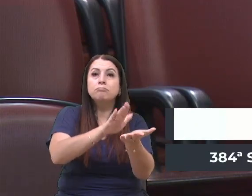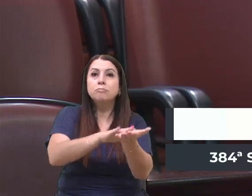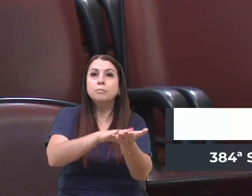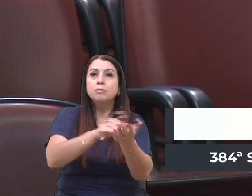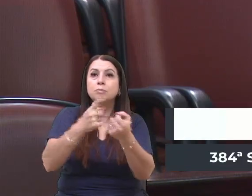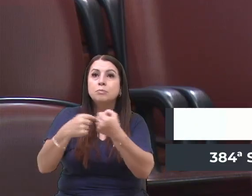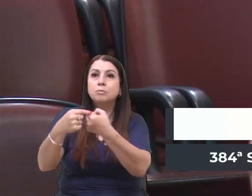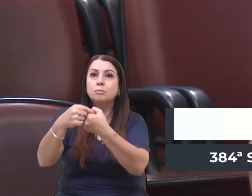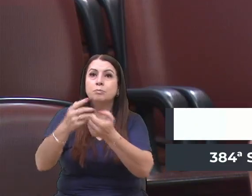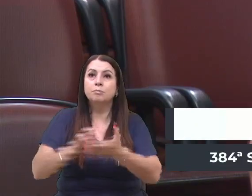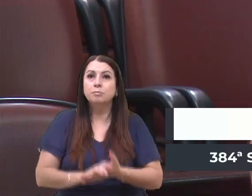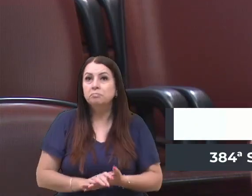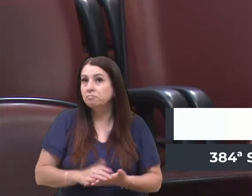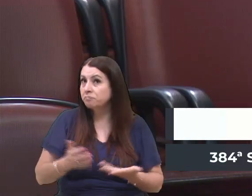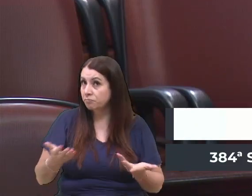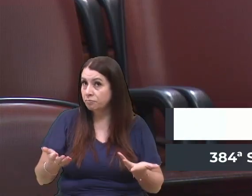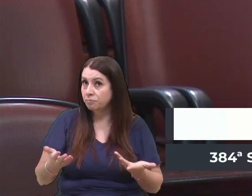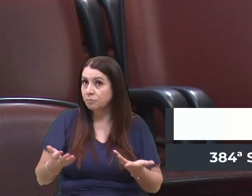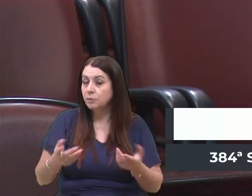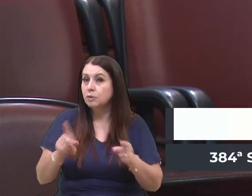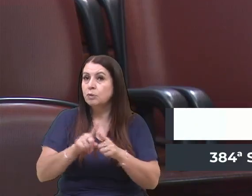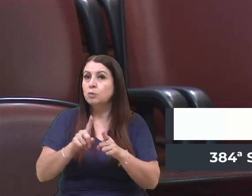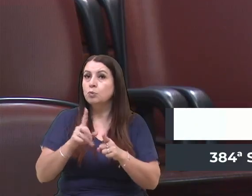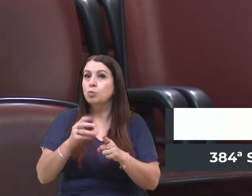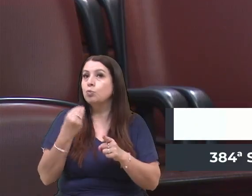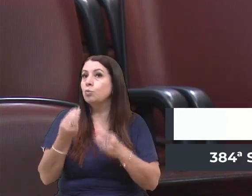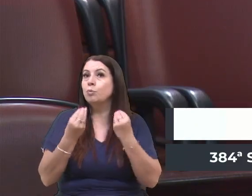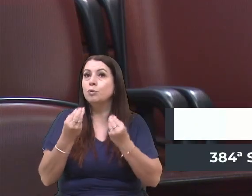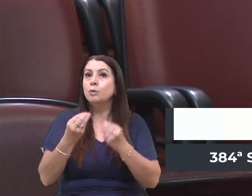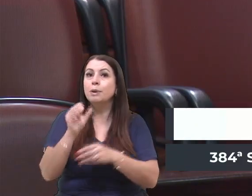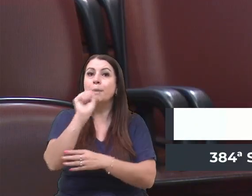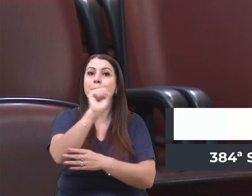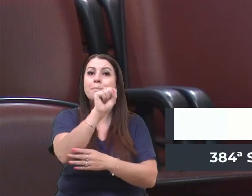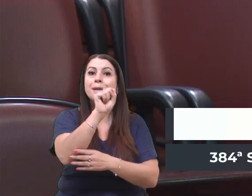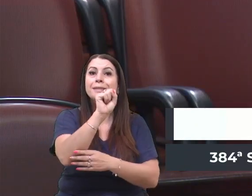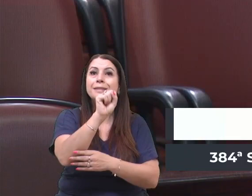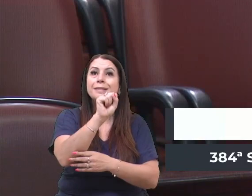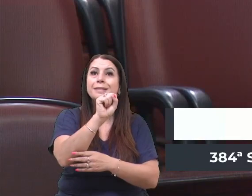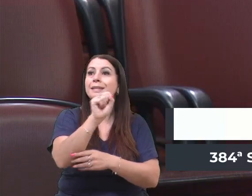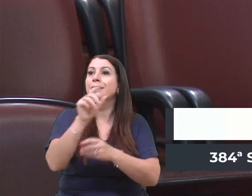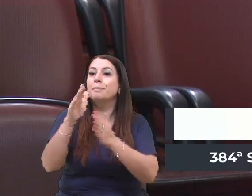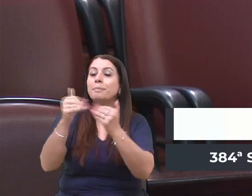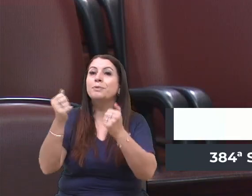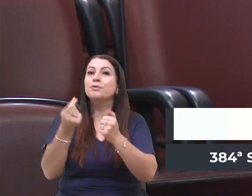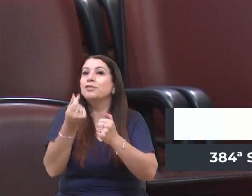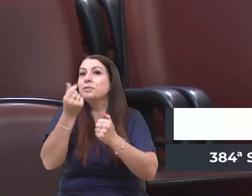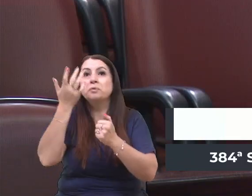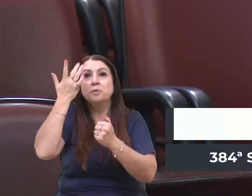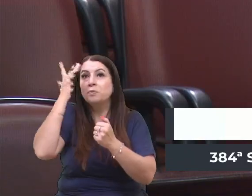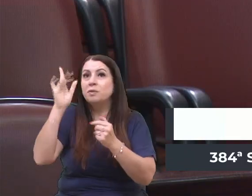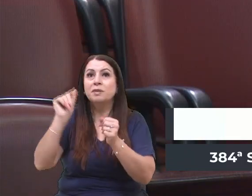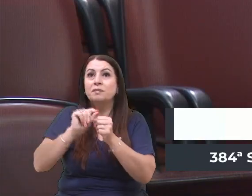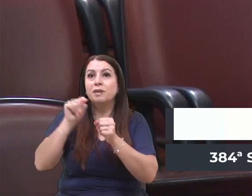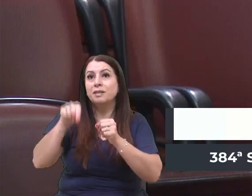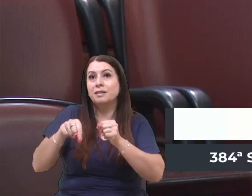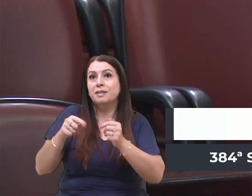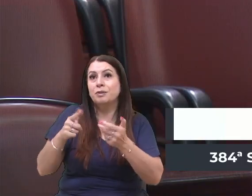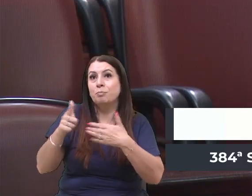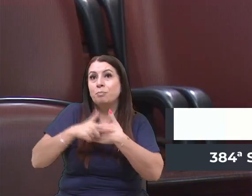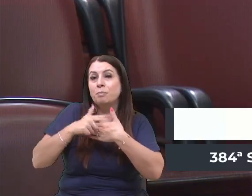municípios. Só que como nós vamos bater na porta do vizinho, pedir dinheiro para ele se a gente não faz o dever de casa?